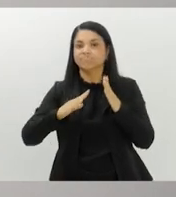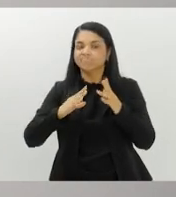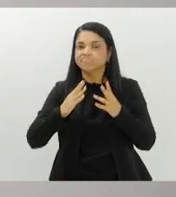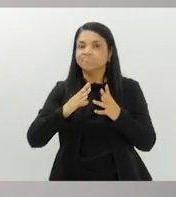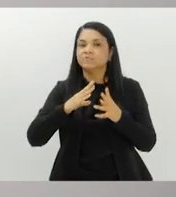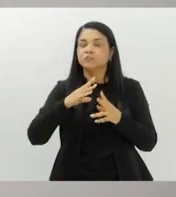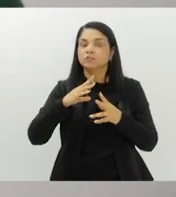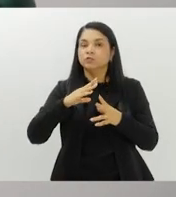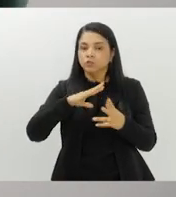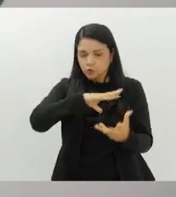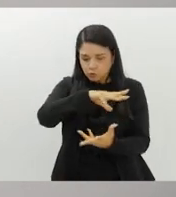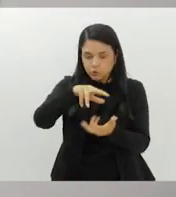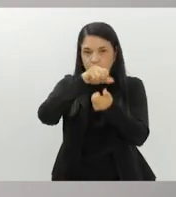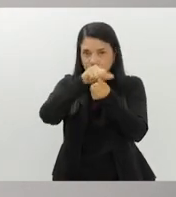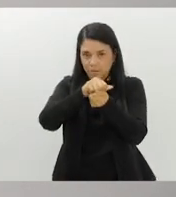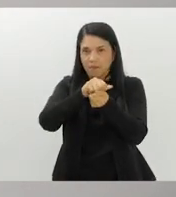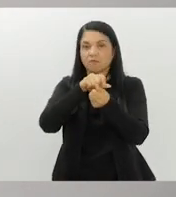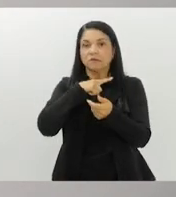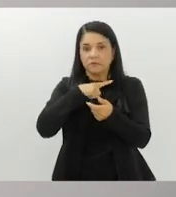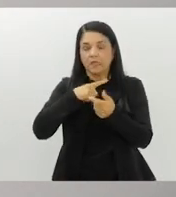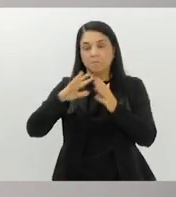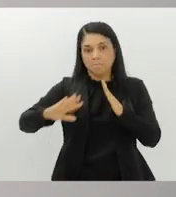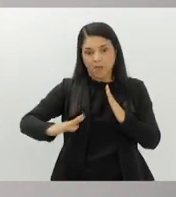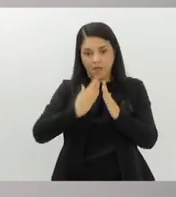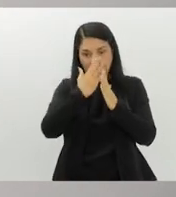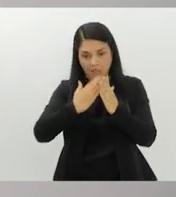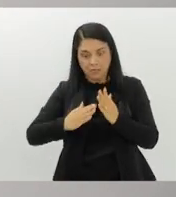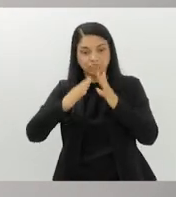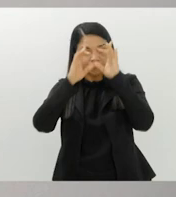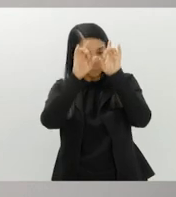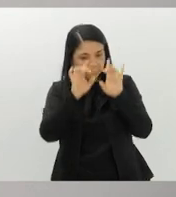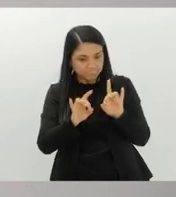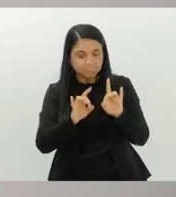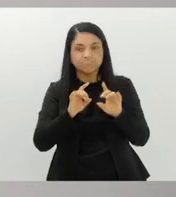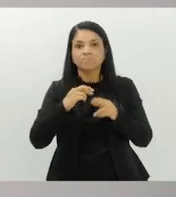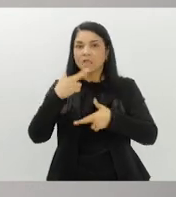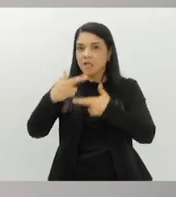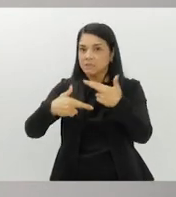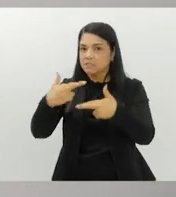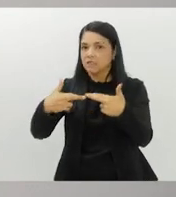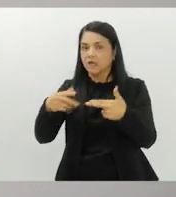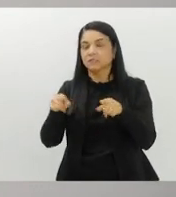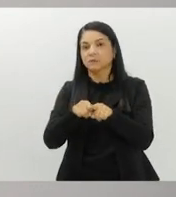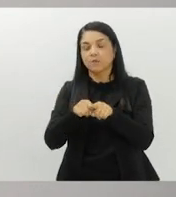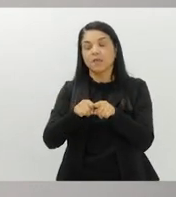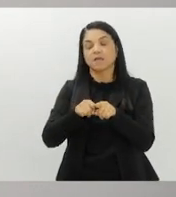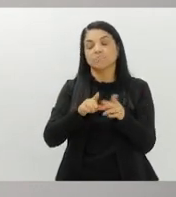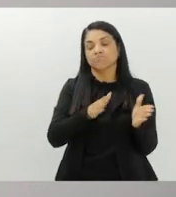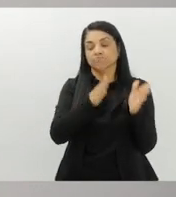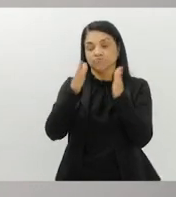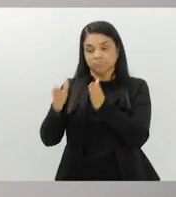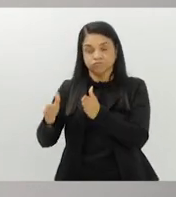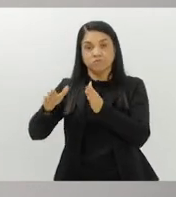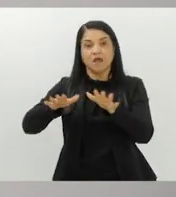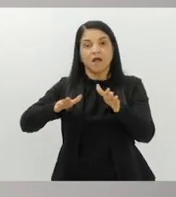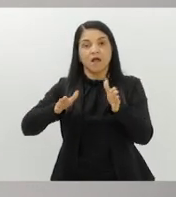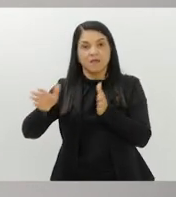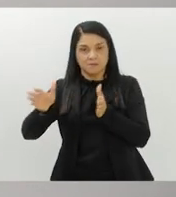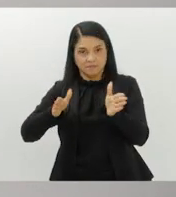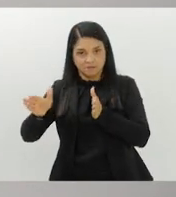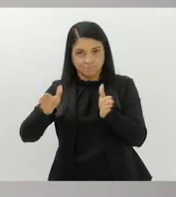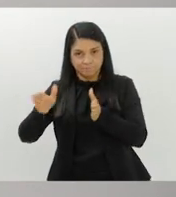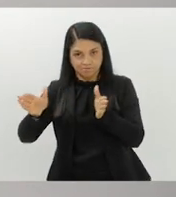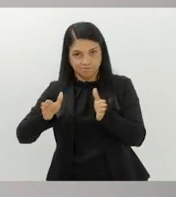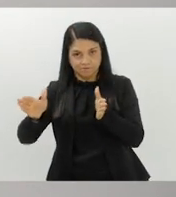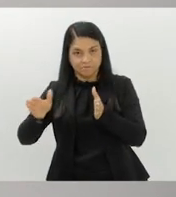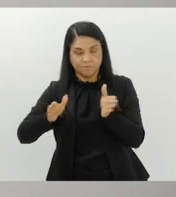hoje tem até terreiros se especializando cada vez mais nesse movimento. Indo para a parte da acessibilidade, também